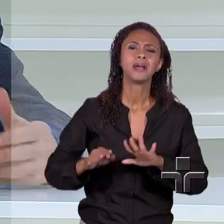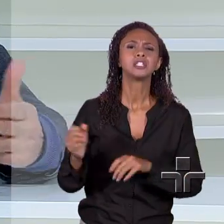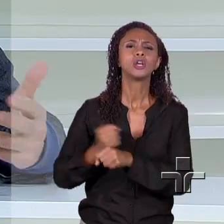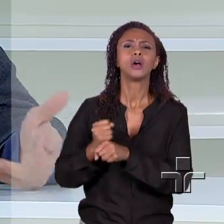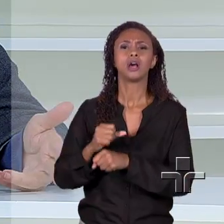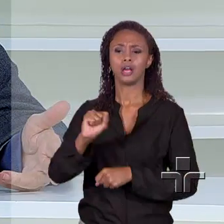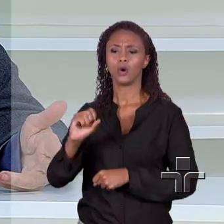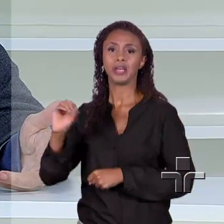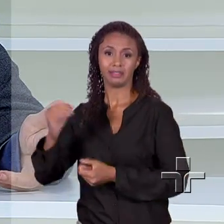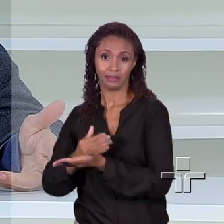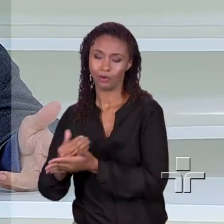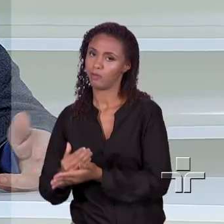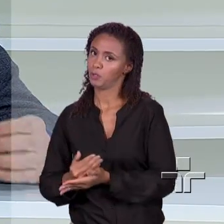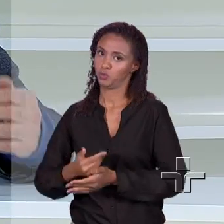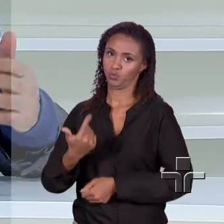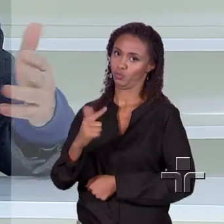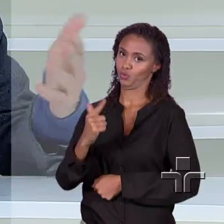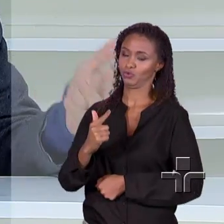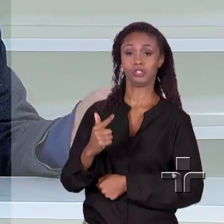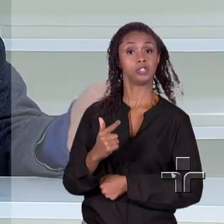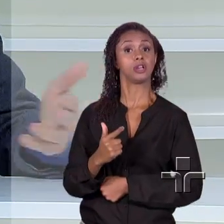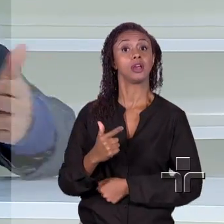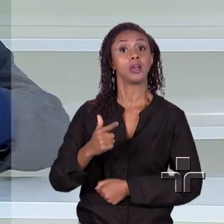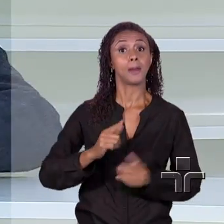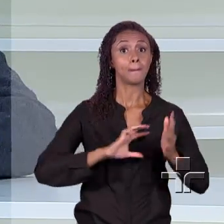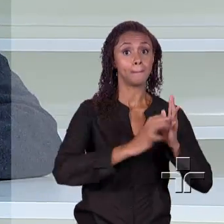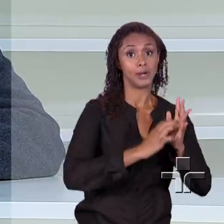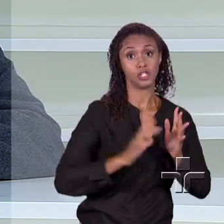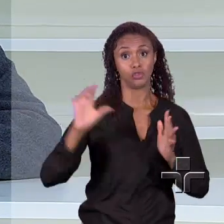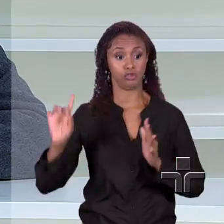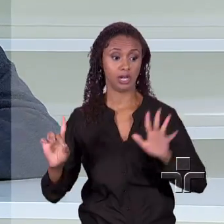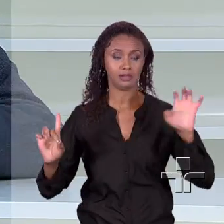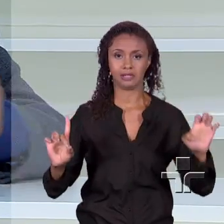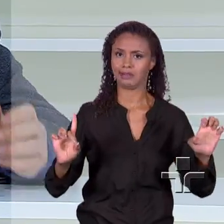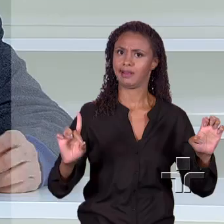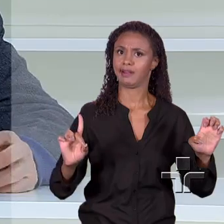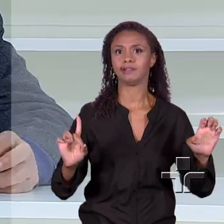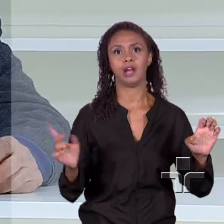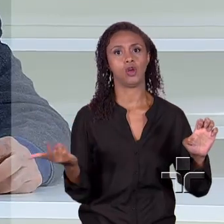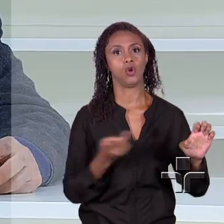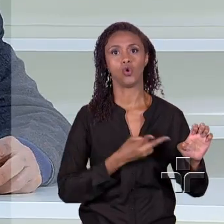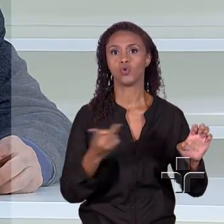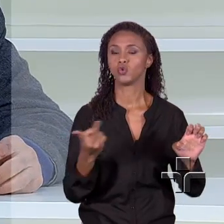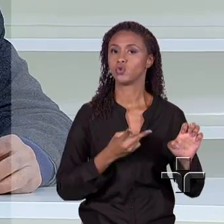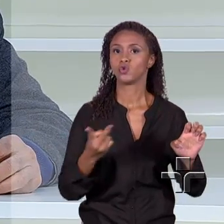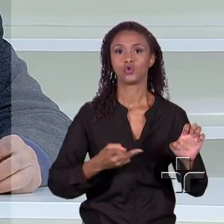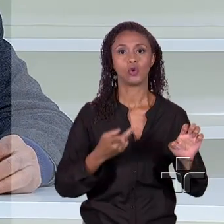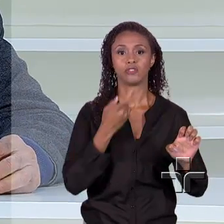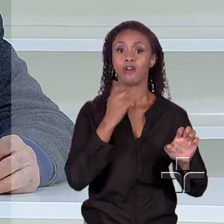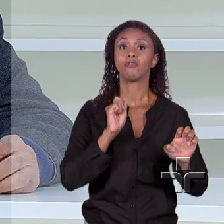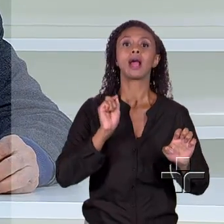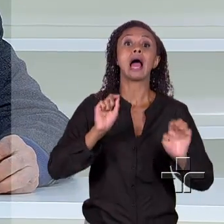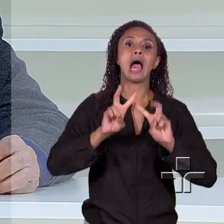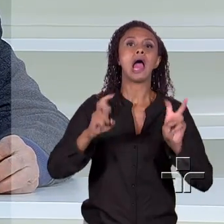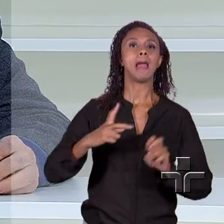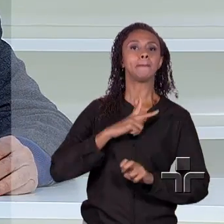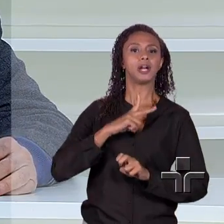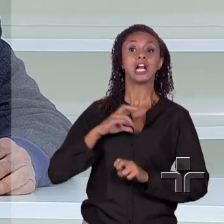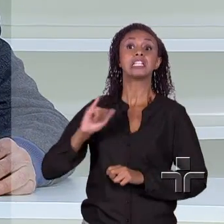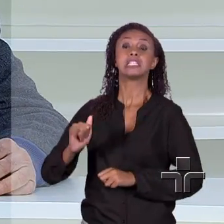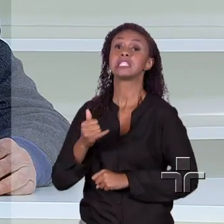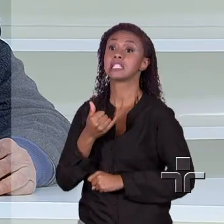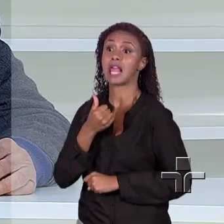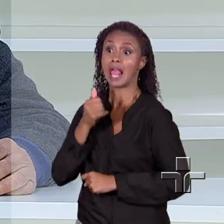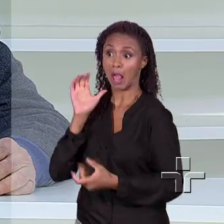80 não era assim. Tanto os partidos de direita quanto os de esquerda consideravam isso questões privadas. Se o marido batia da